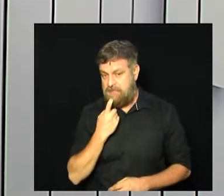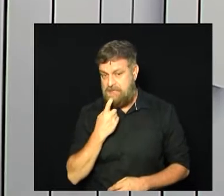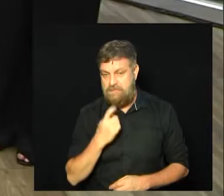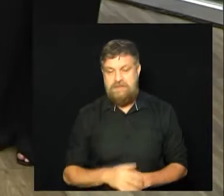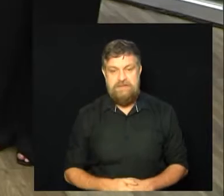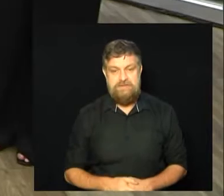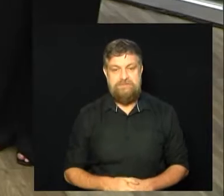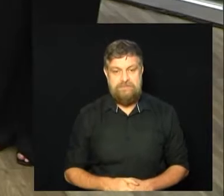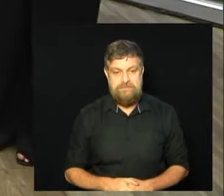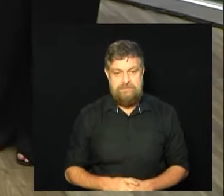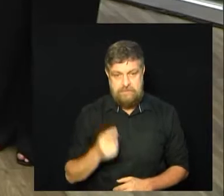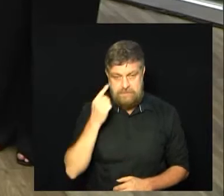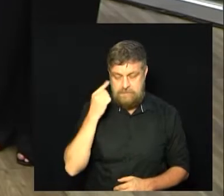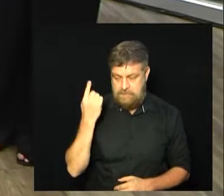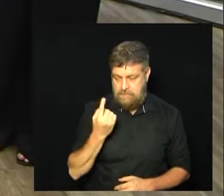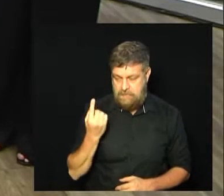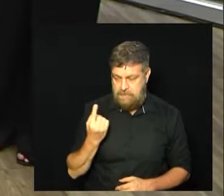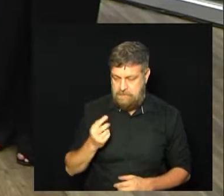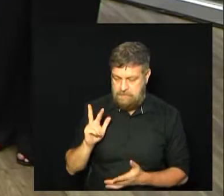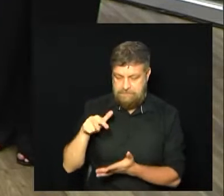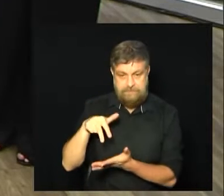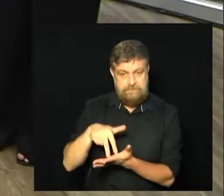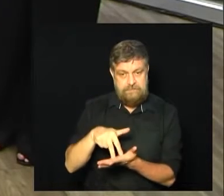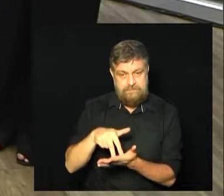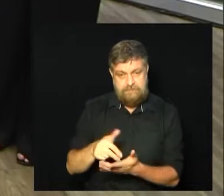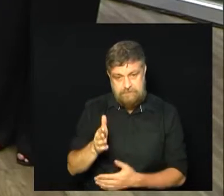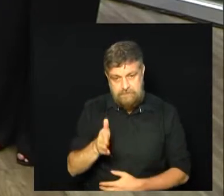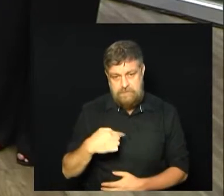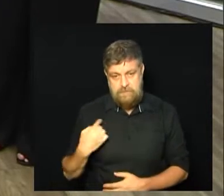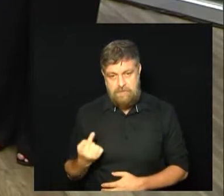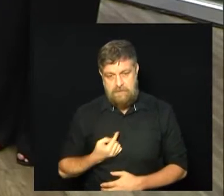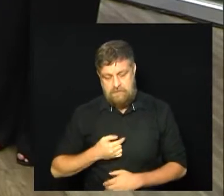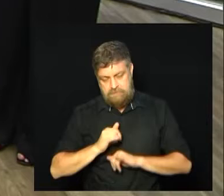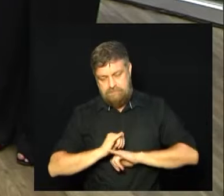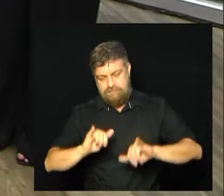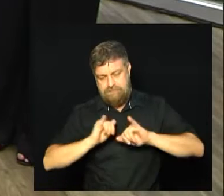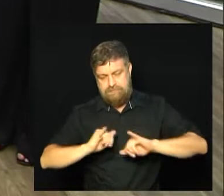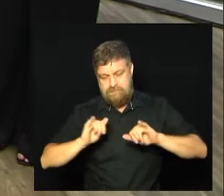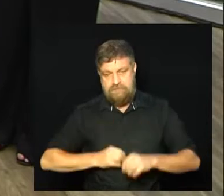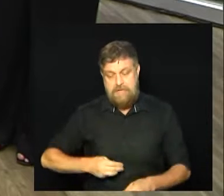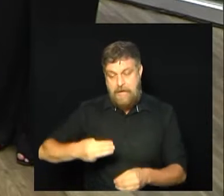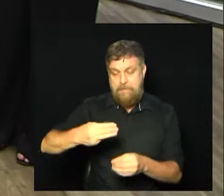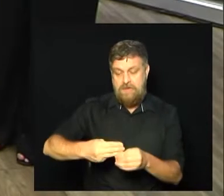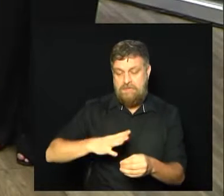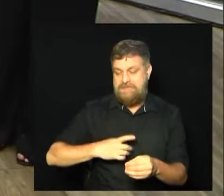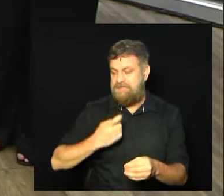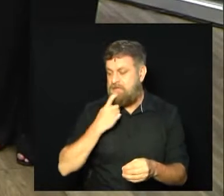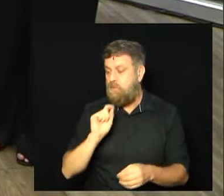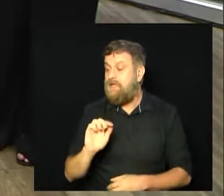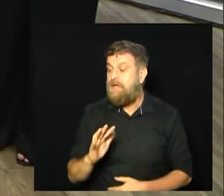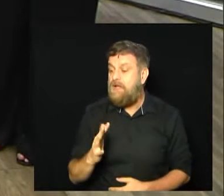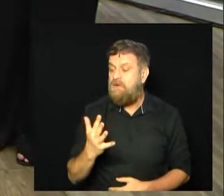cepat.campinas.sp.gov.br. A Mirna Abreu já está aqui nos nossos estúdios. Nós começamos com as notícias da metrópole de Campinas, falando